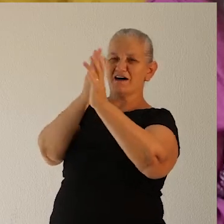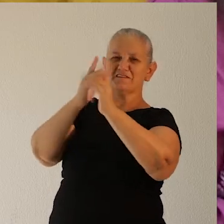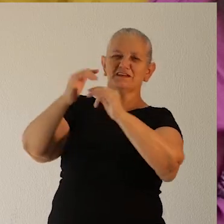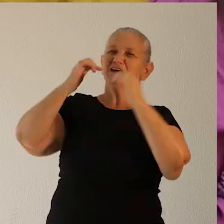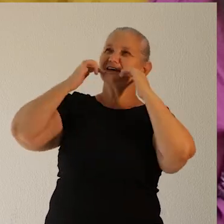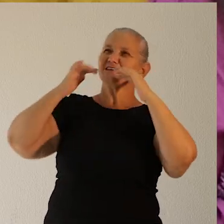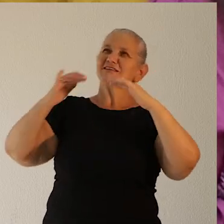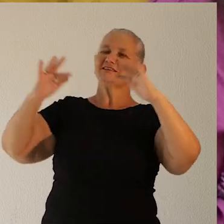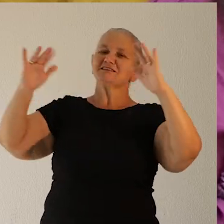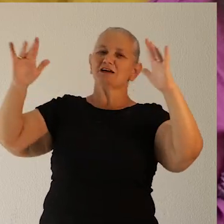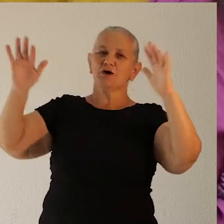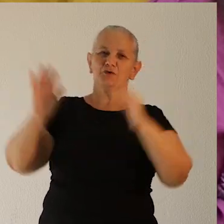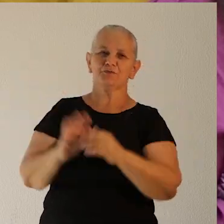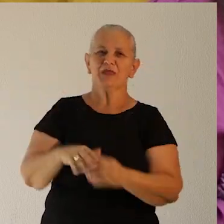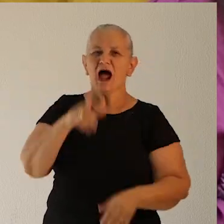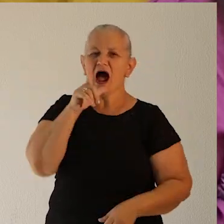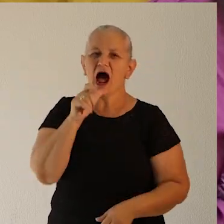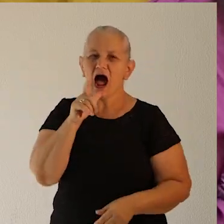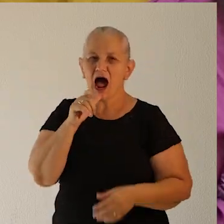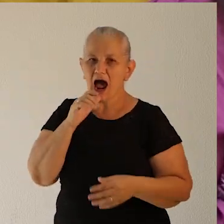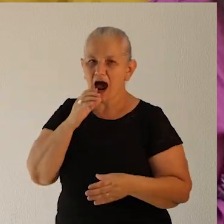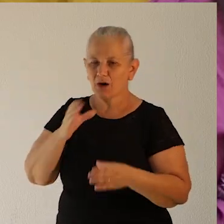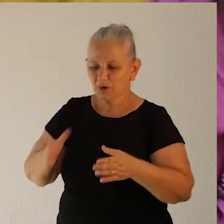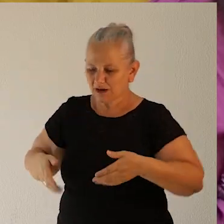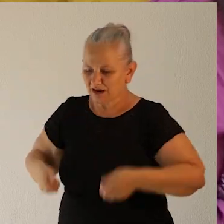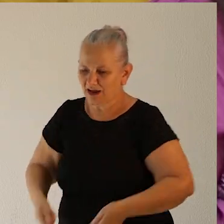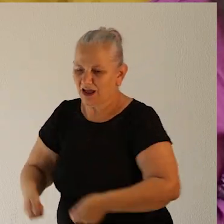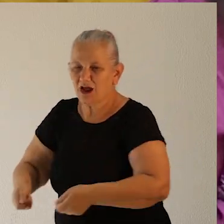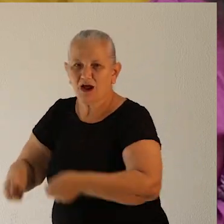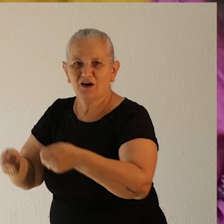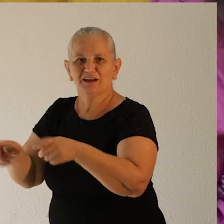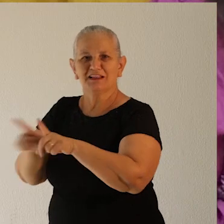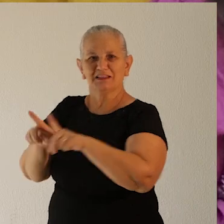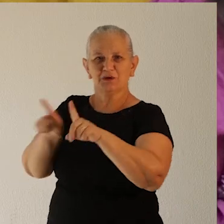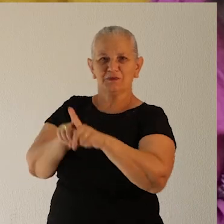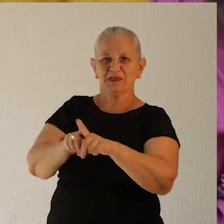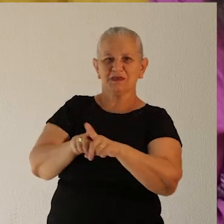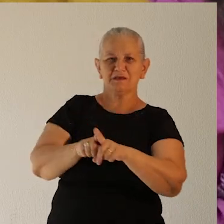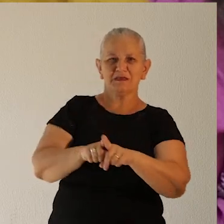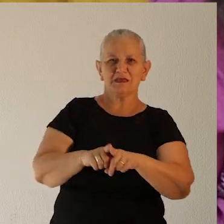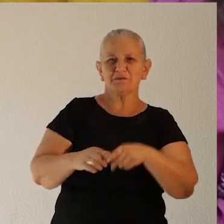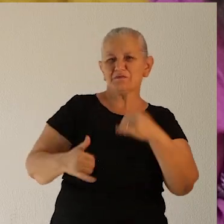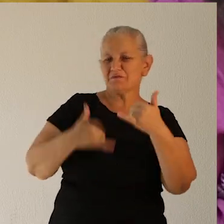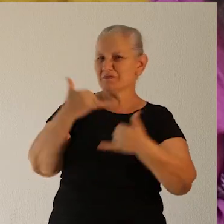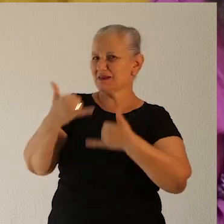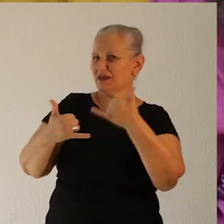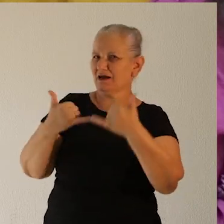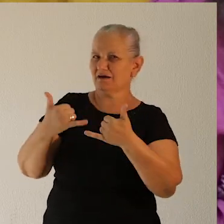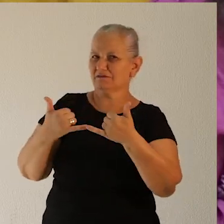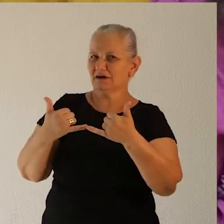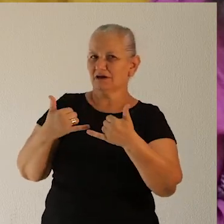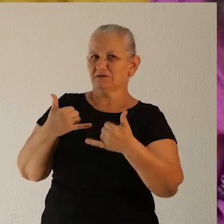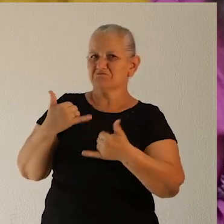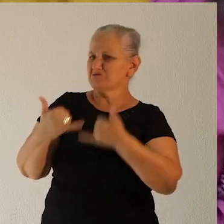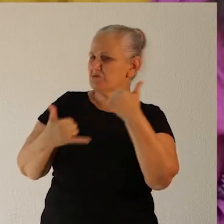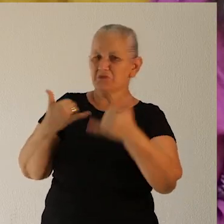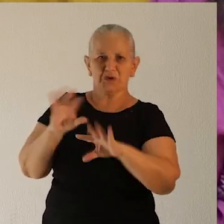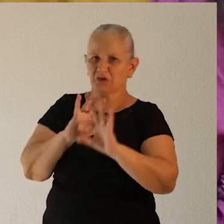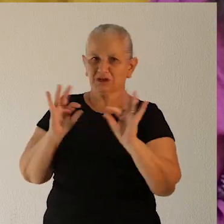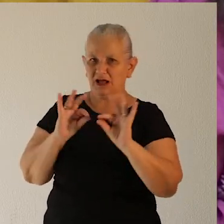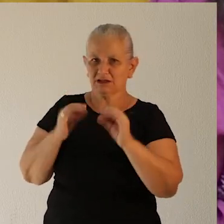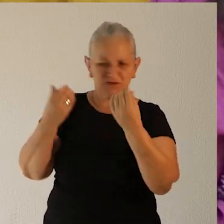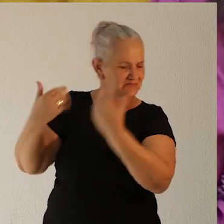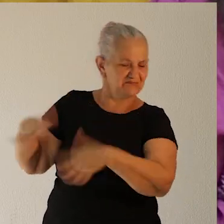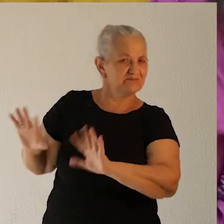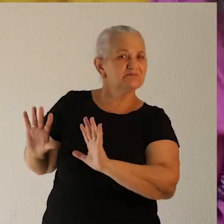Água de carriola na bica do chafariz. Barra manteiga, amarelinha, só não brincou quem não quis. Nabor, já